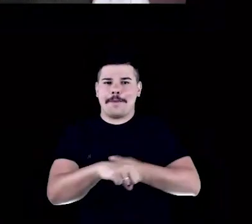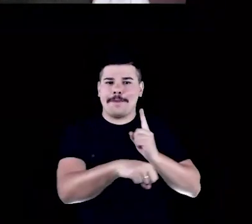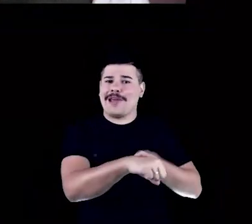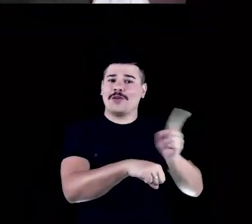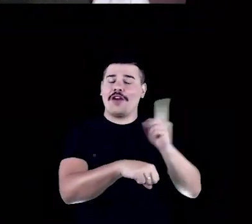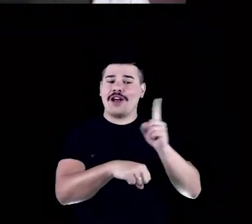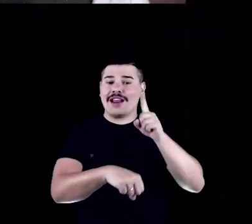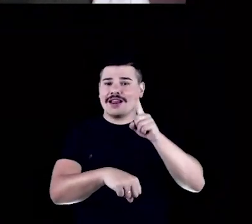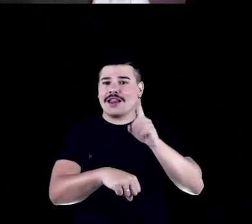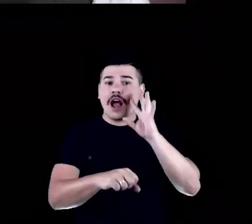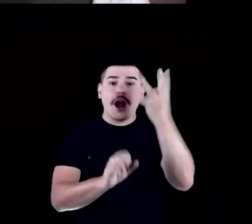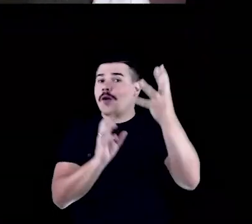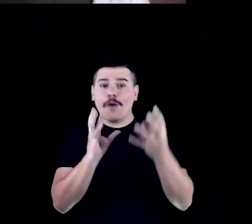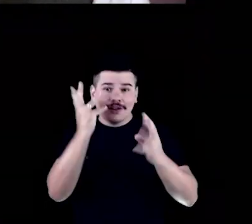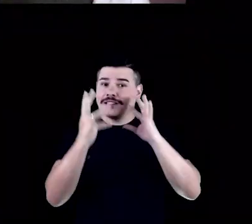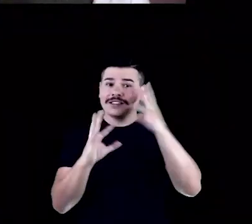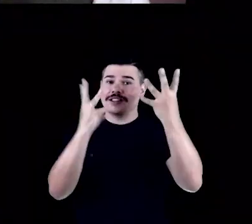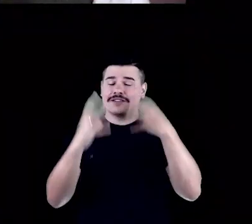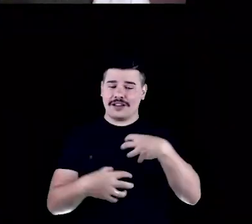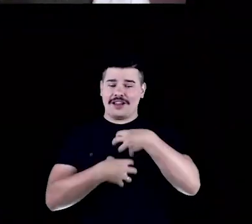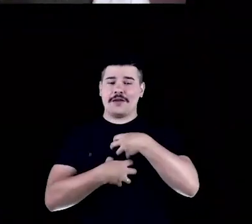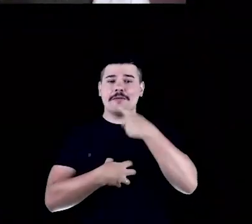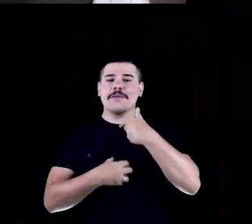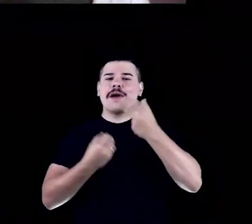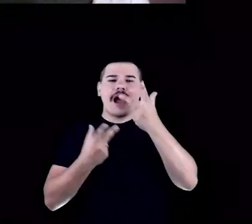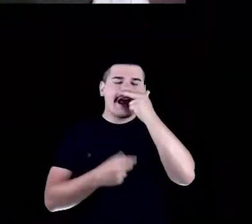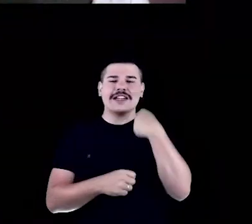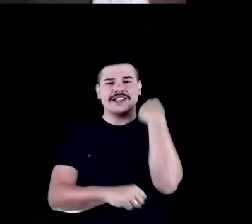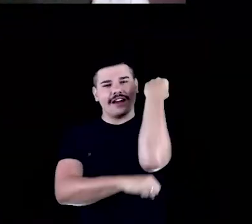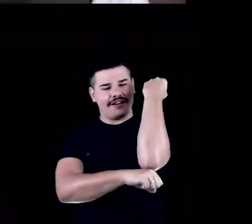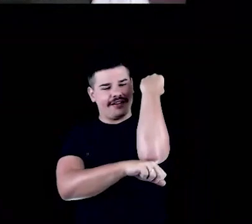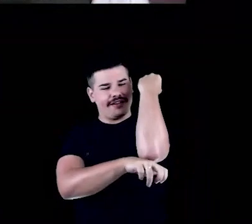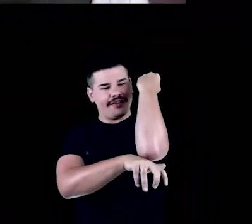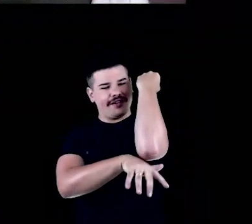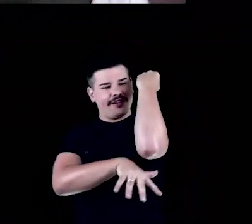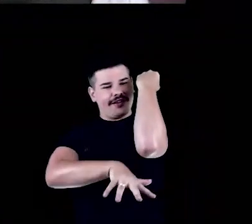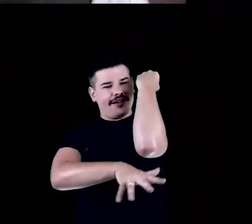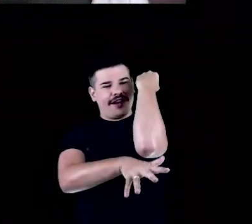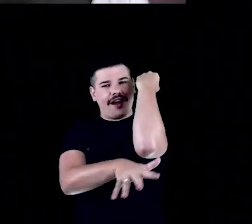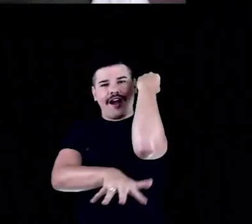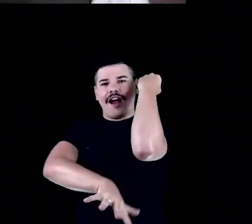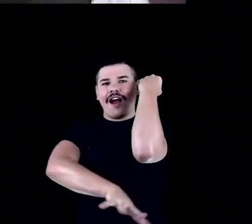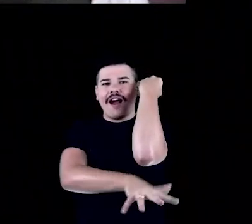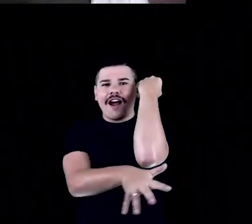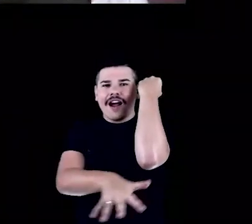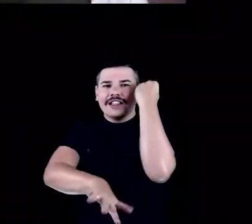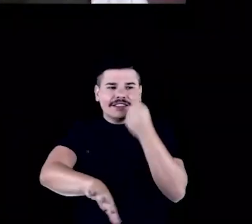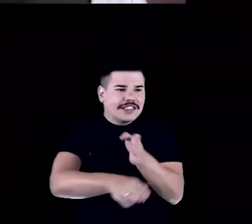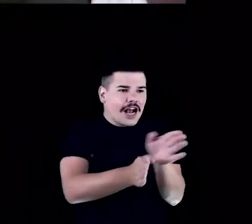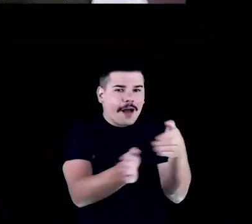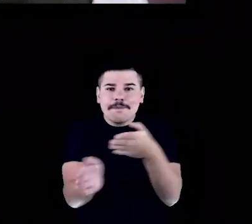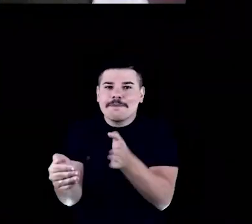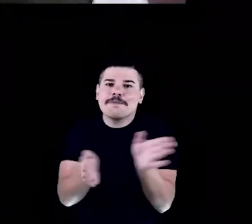todos meios hábeis para se expressar, quase como uma raiz que vai se expandindo em rizoma, e esses rizomas